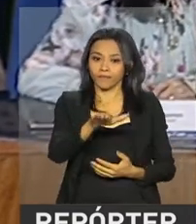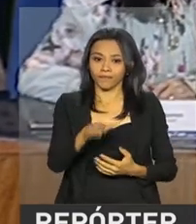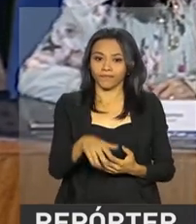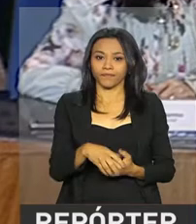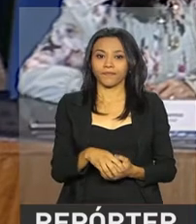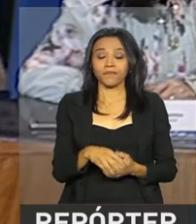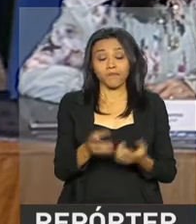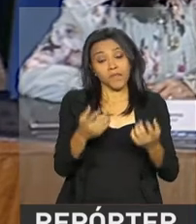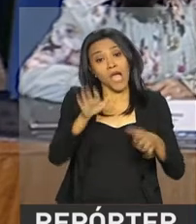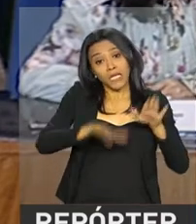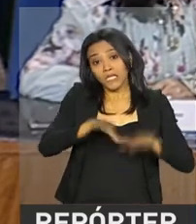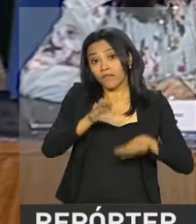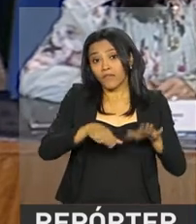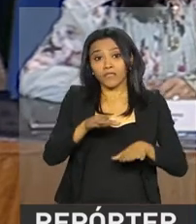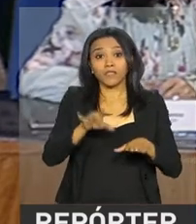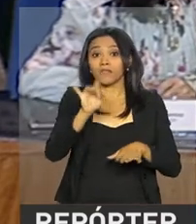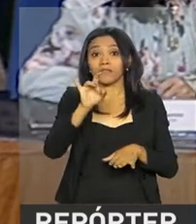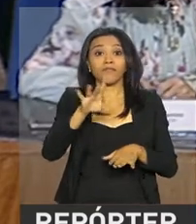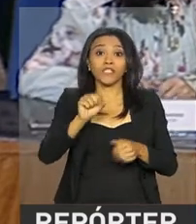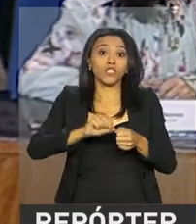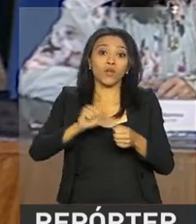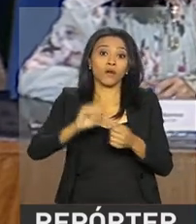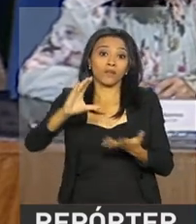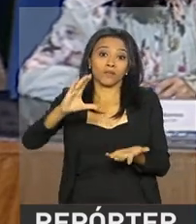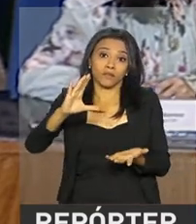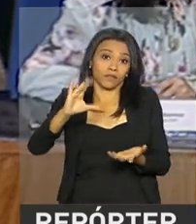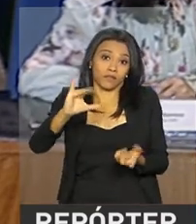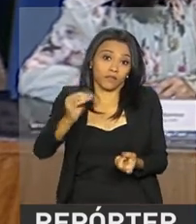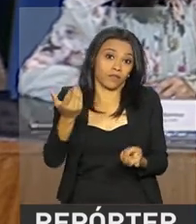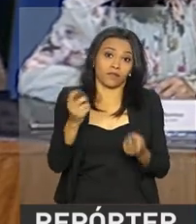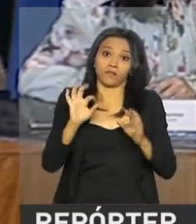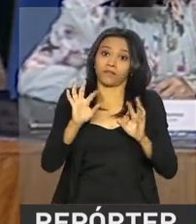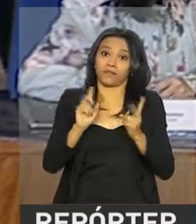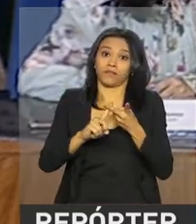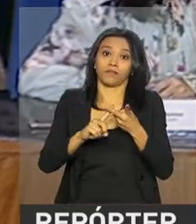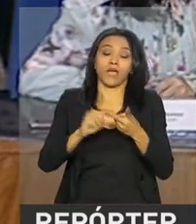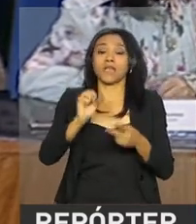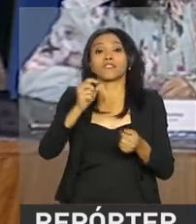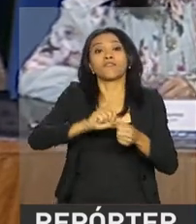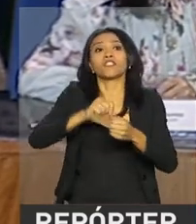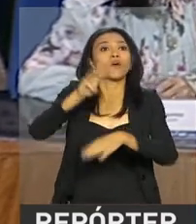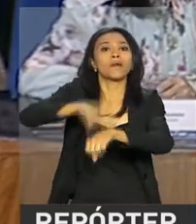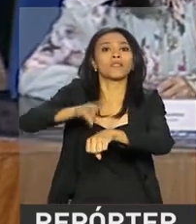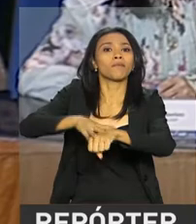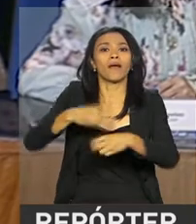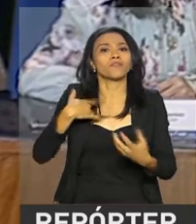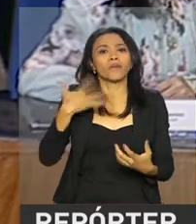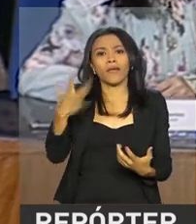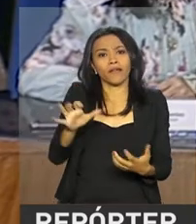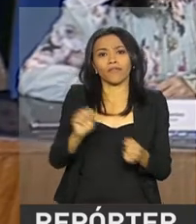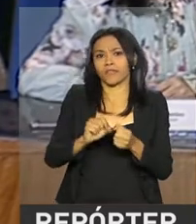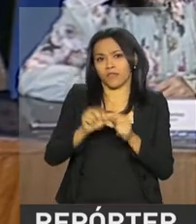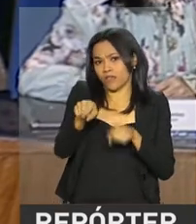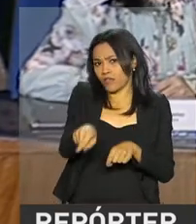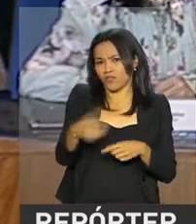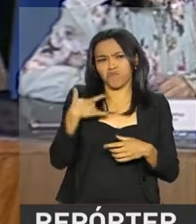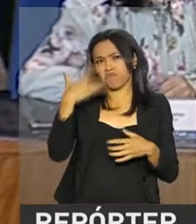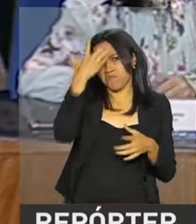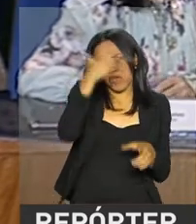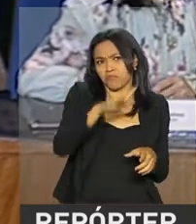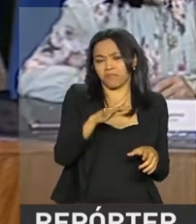pode ter feito só a ciência da natureza, por que não? Eu quero fazer só a ciência da natureza matemática, eu quero avaliar meu desempenho, eu não quero saber de...